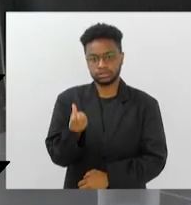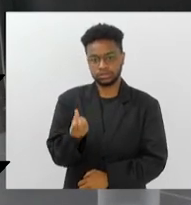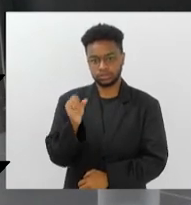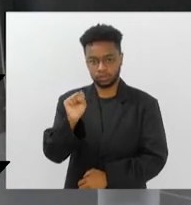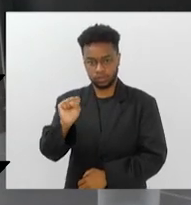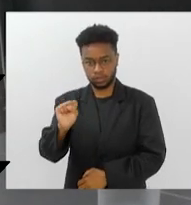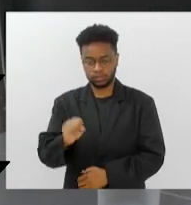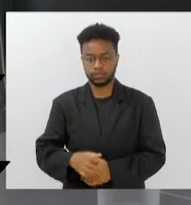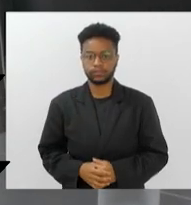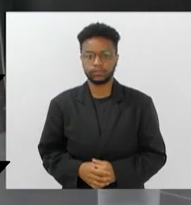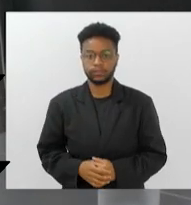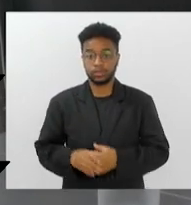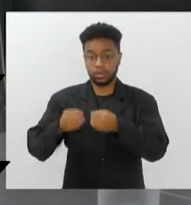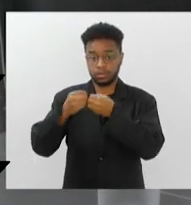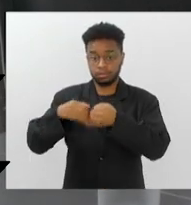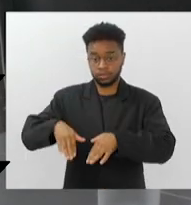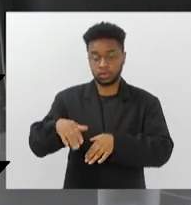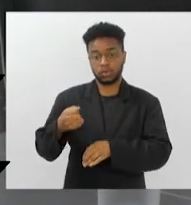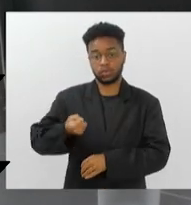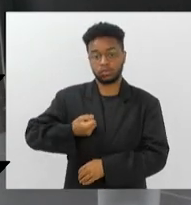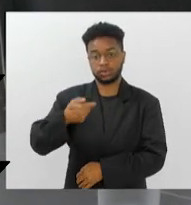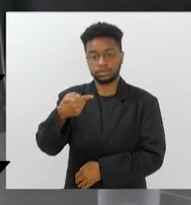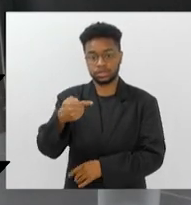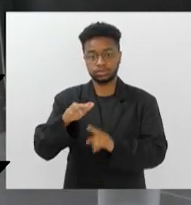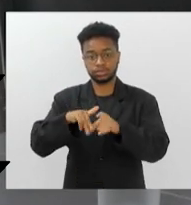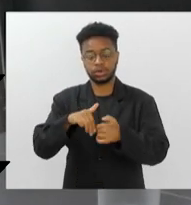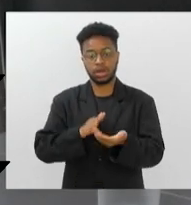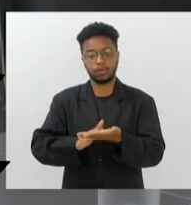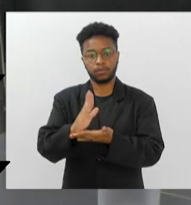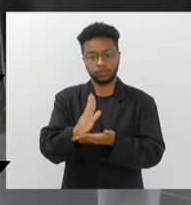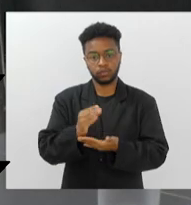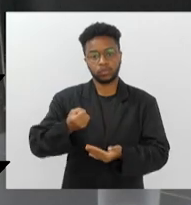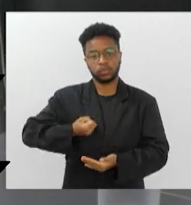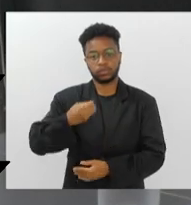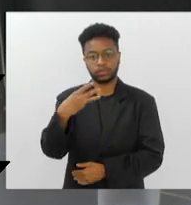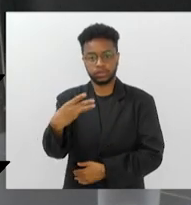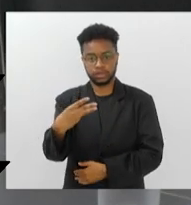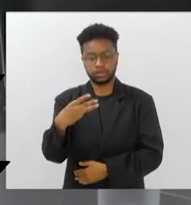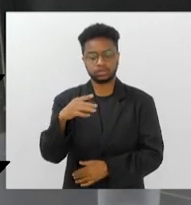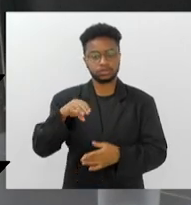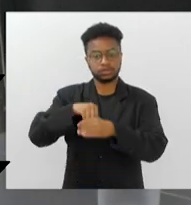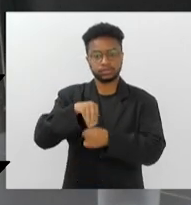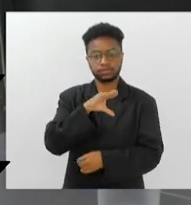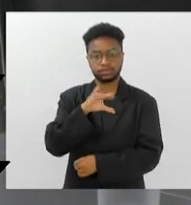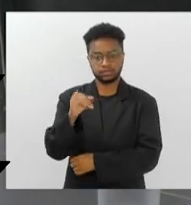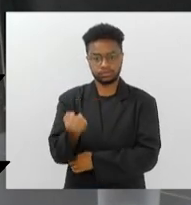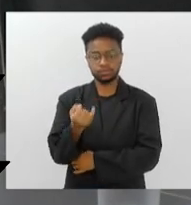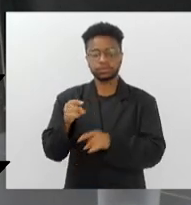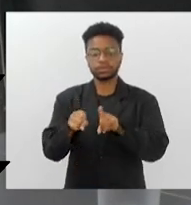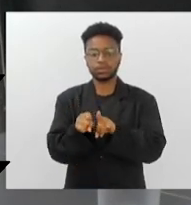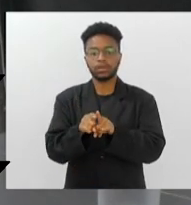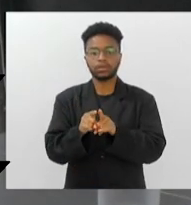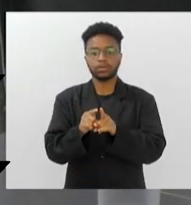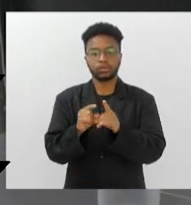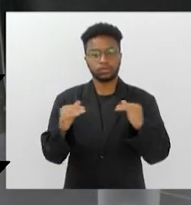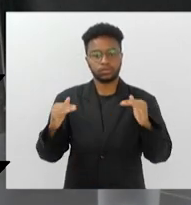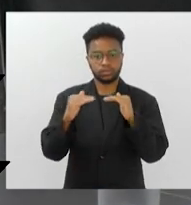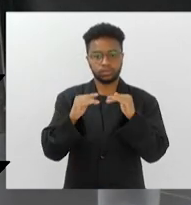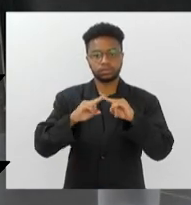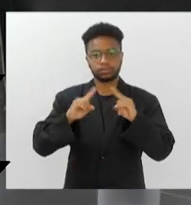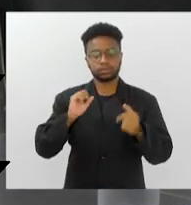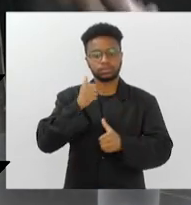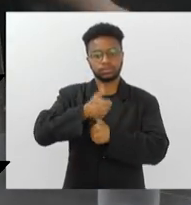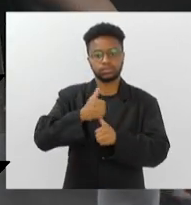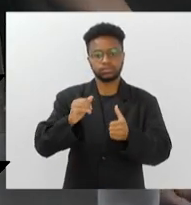e 8 prejudicada a emenda número 7 pela aprovação da emenda número 3 da ccj favorável com subemenda aglutinativa